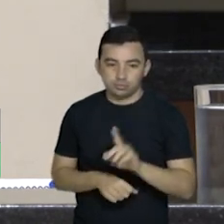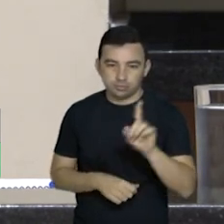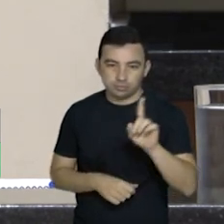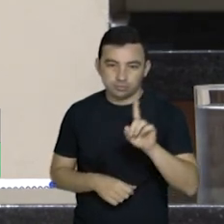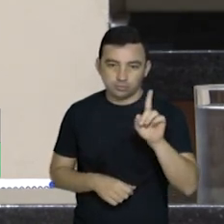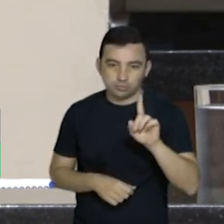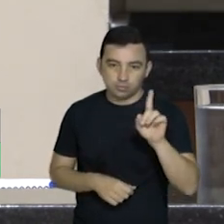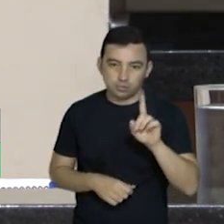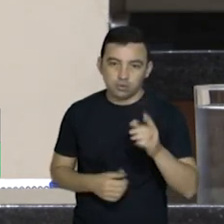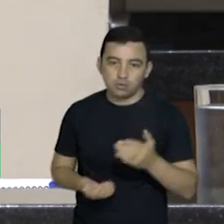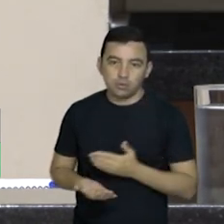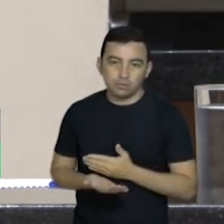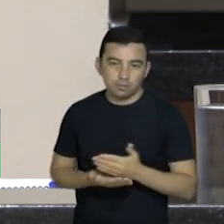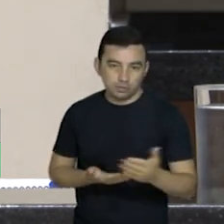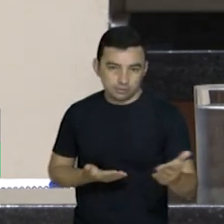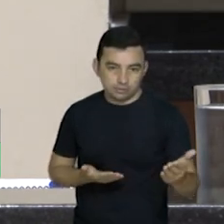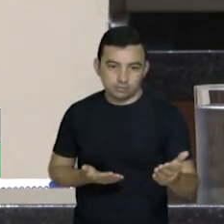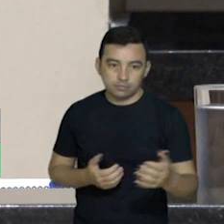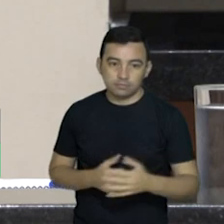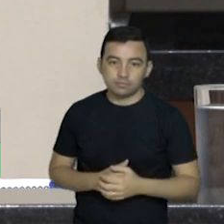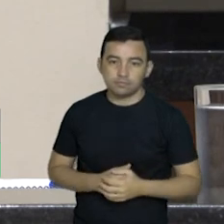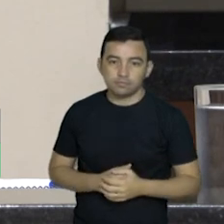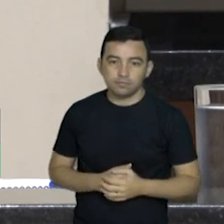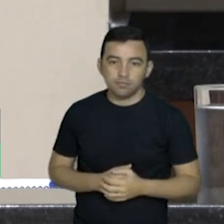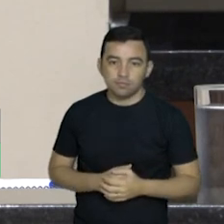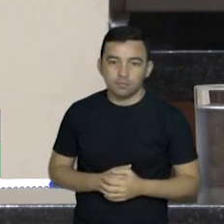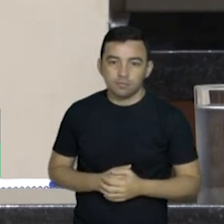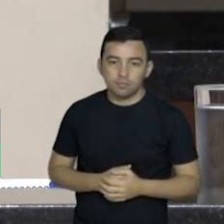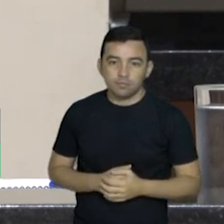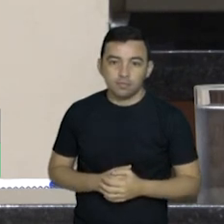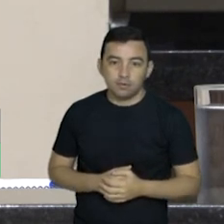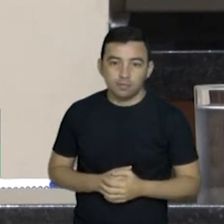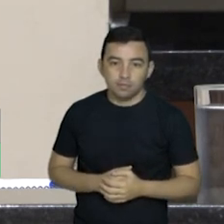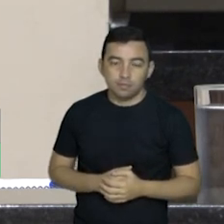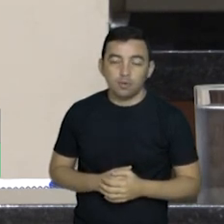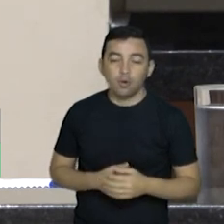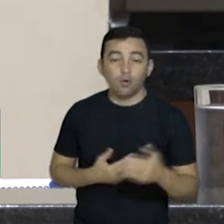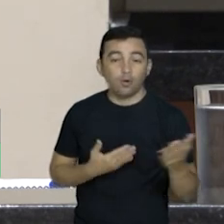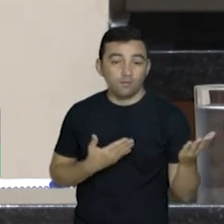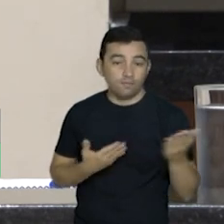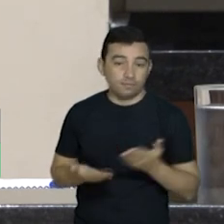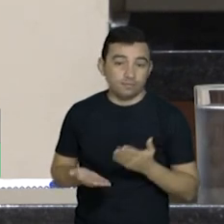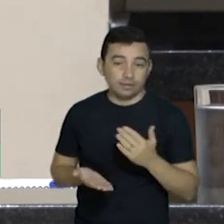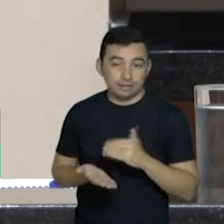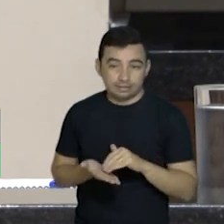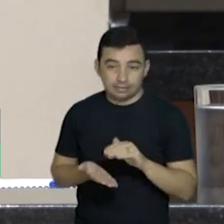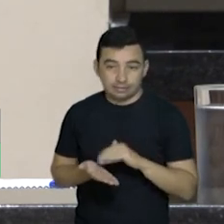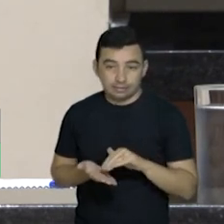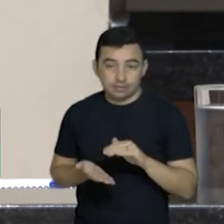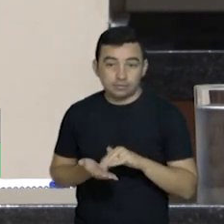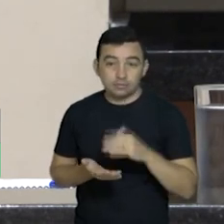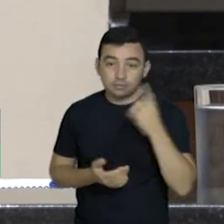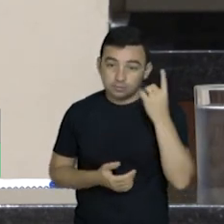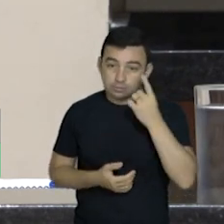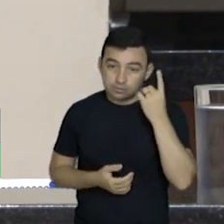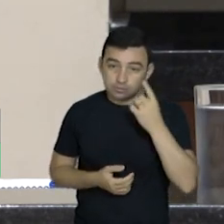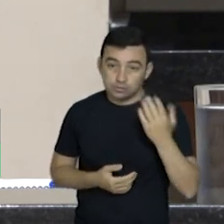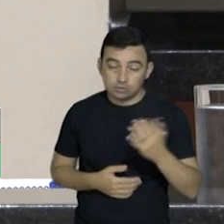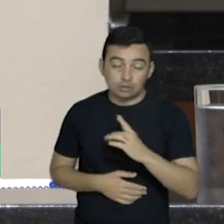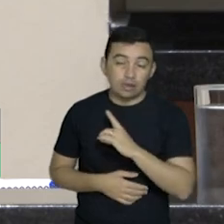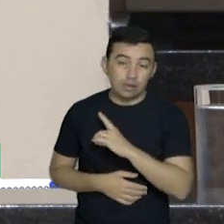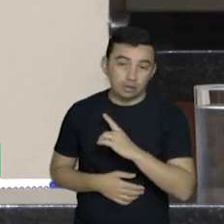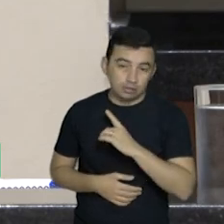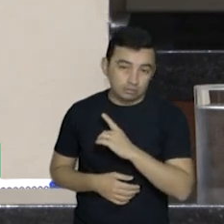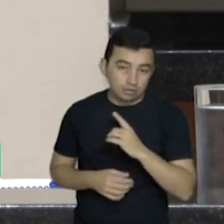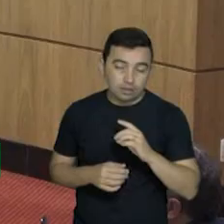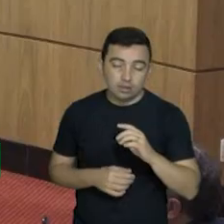presente sessão convido o senhor secretário Deputado delegado Egídio para